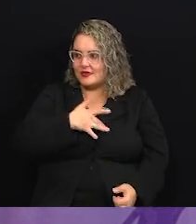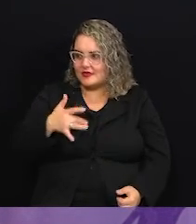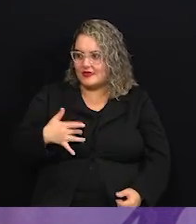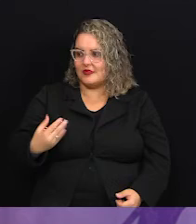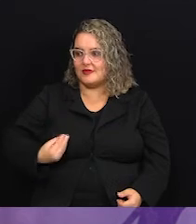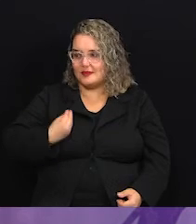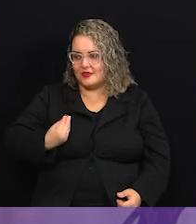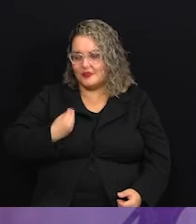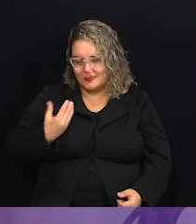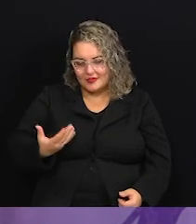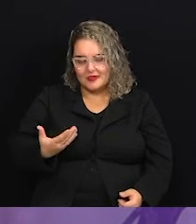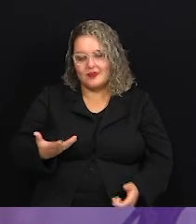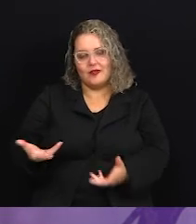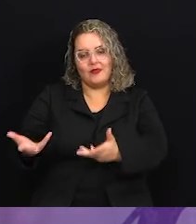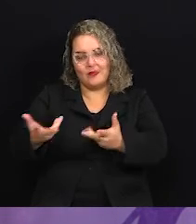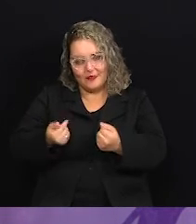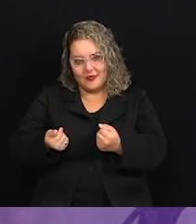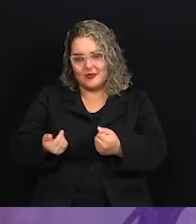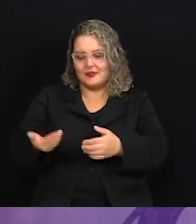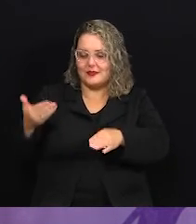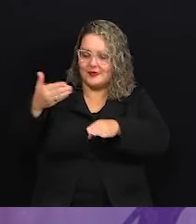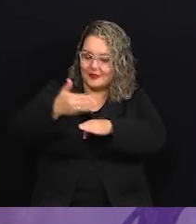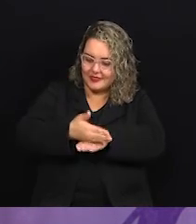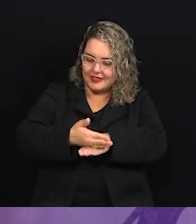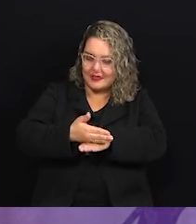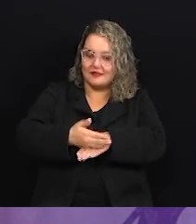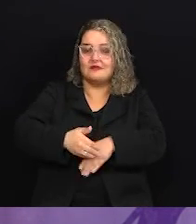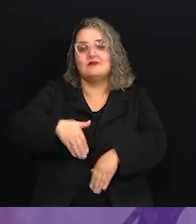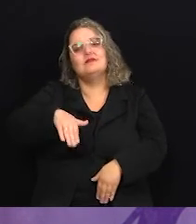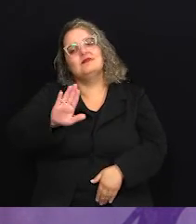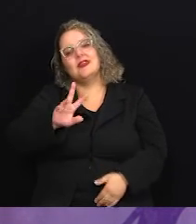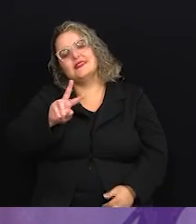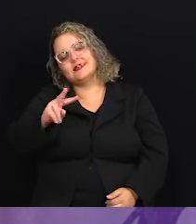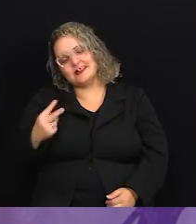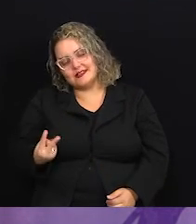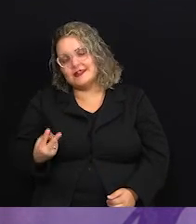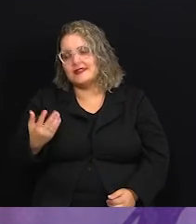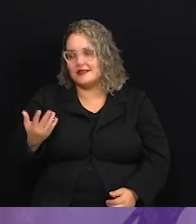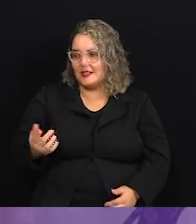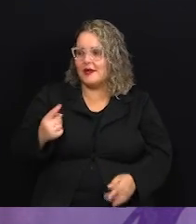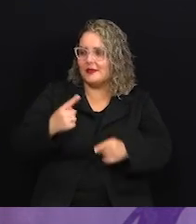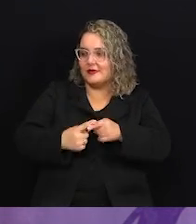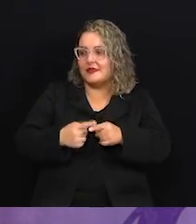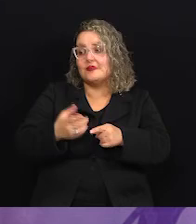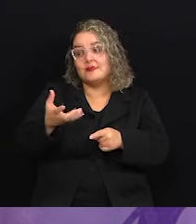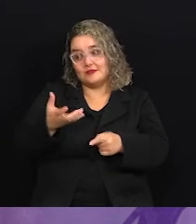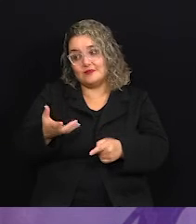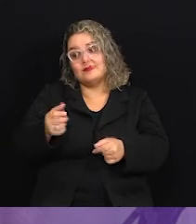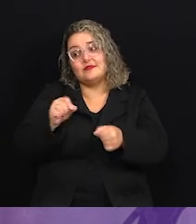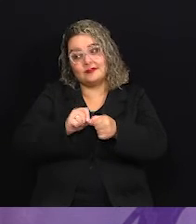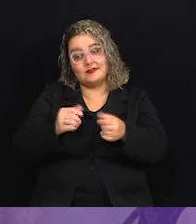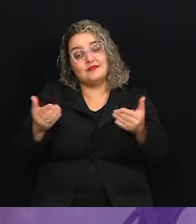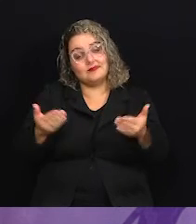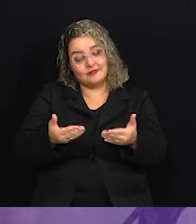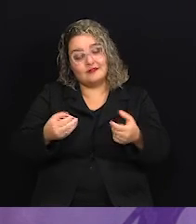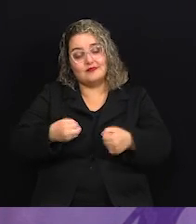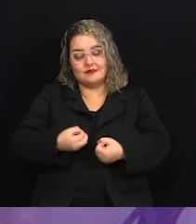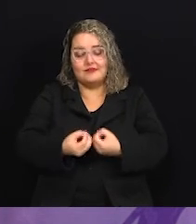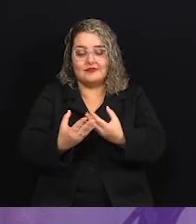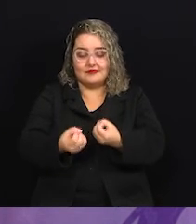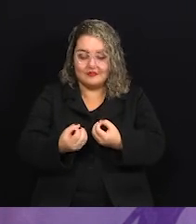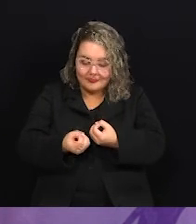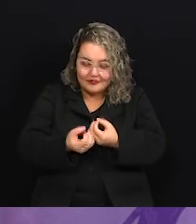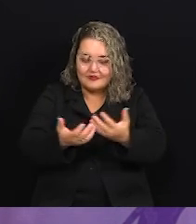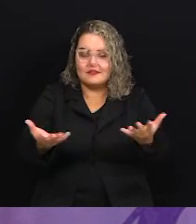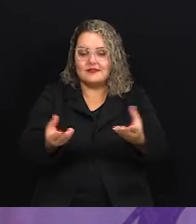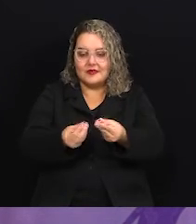aqui do Saúde é Vida, e já quero deixar o convite para o senhor participar mais vezes, né? Porque o que a gente quer, como o senhor fez hoje aqui,